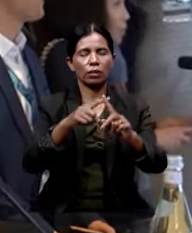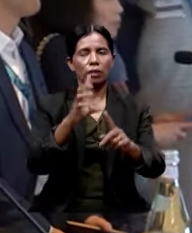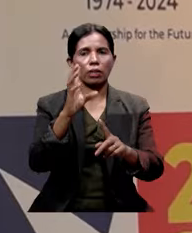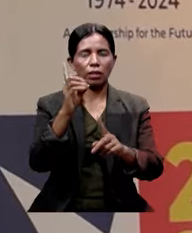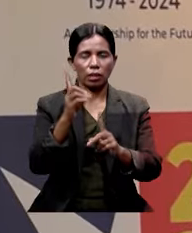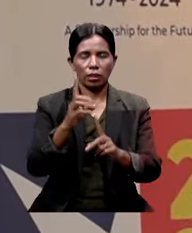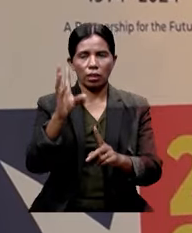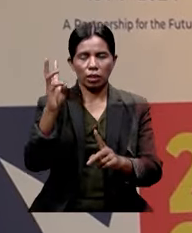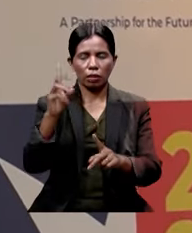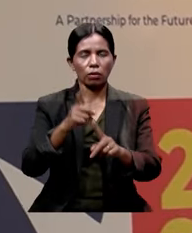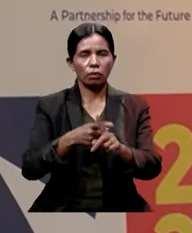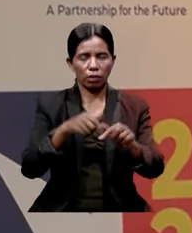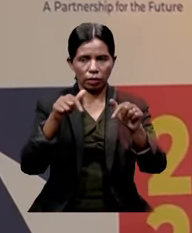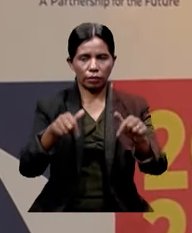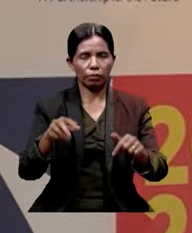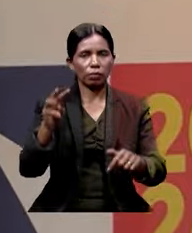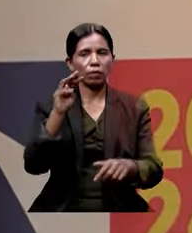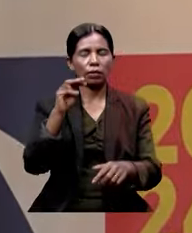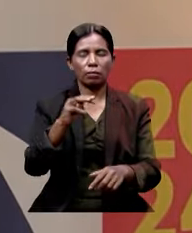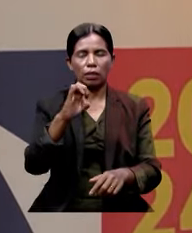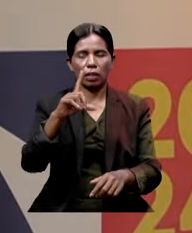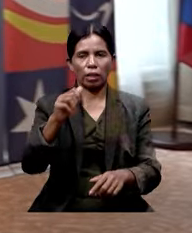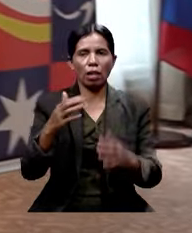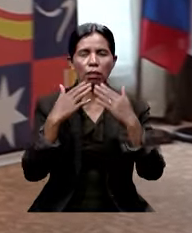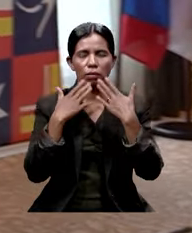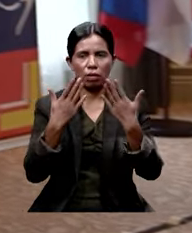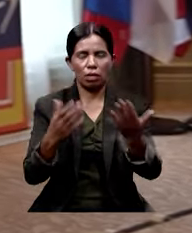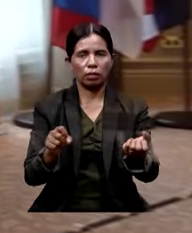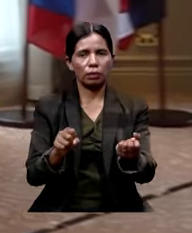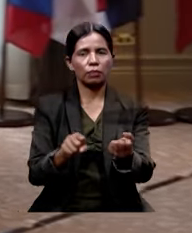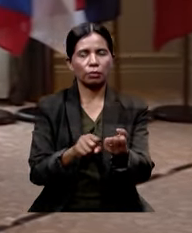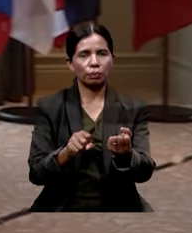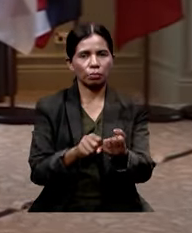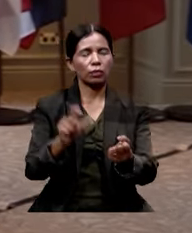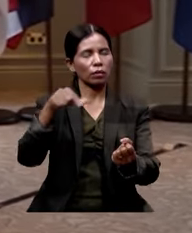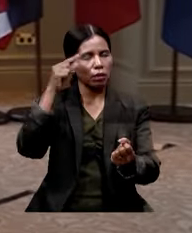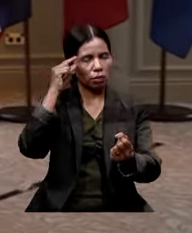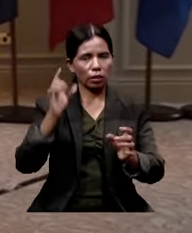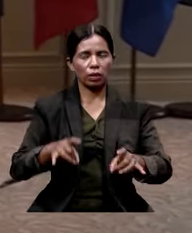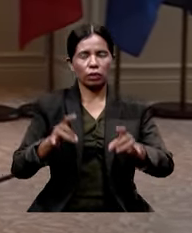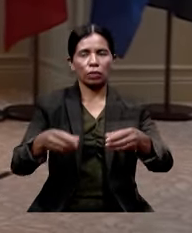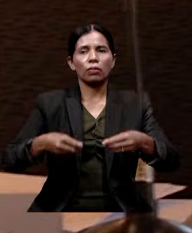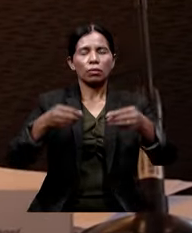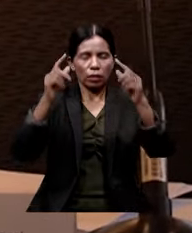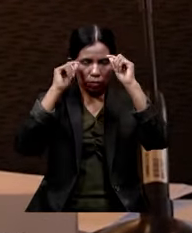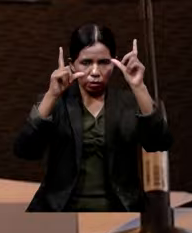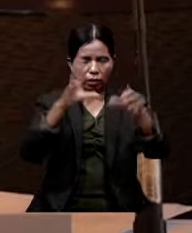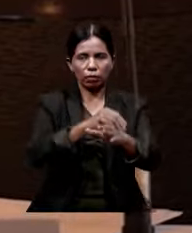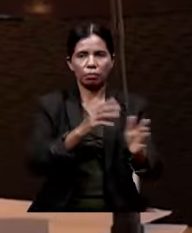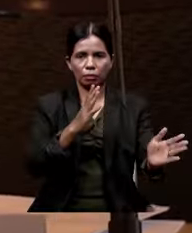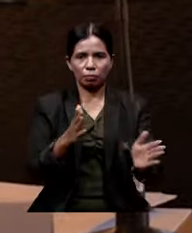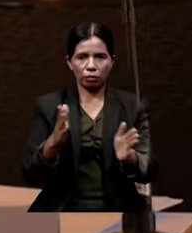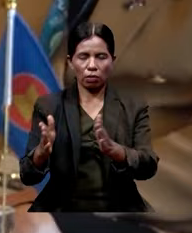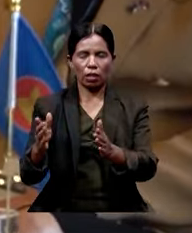Fulangne. Milena Rangel, hato agradecimento ba apoio na be governo Austrália foba Timor-Leste e ha âmbito